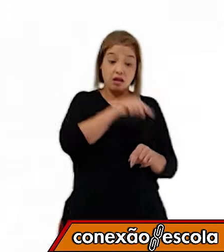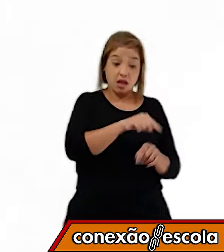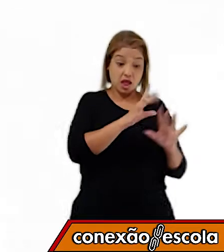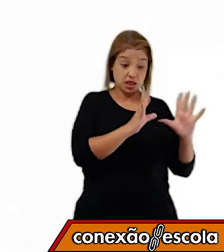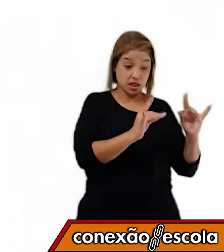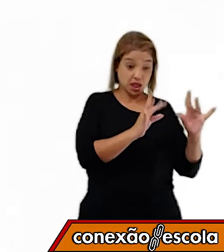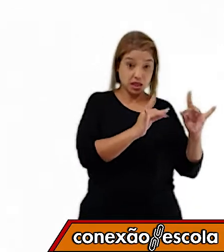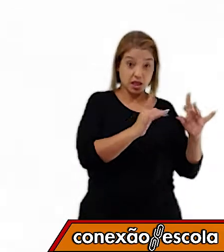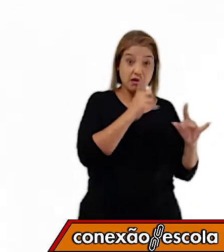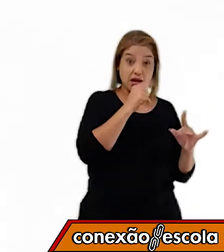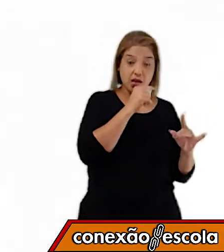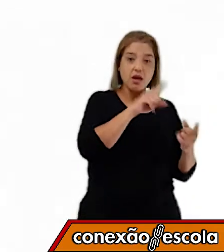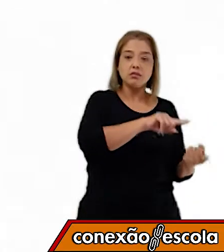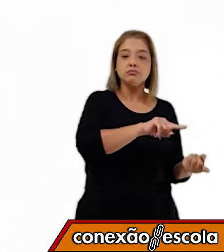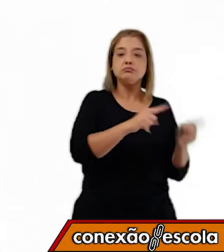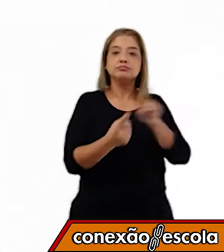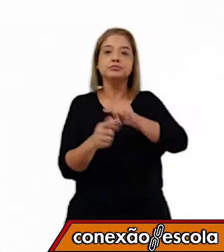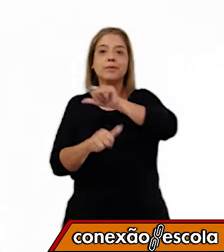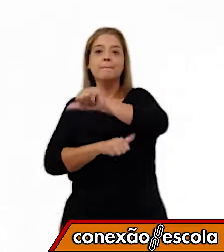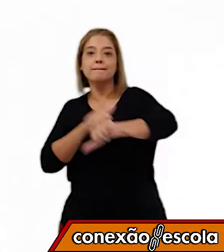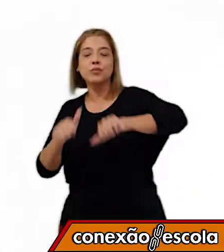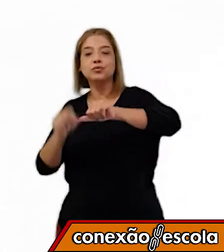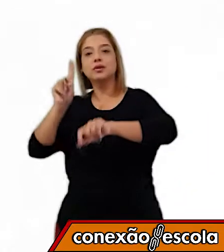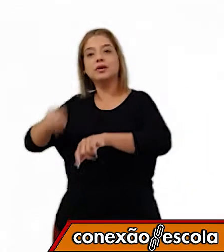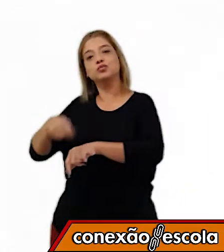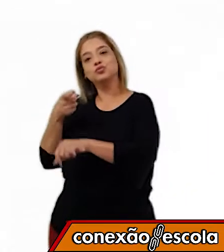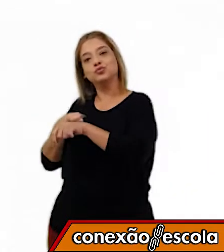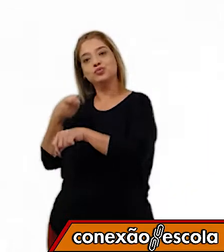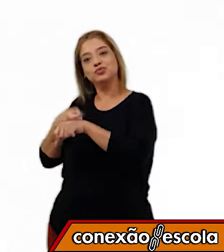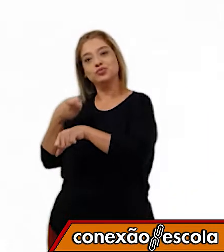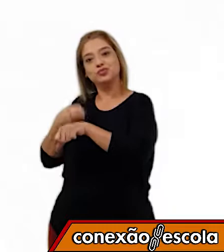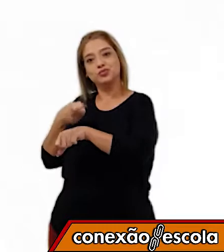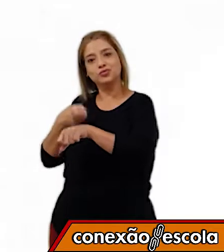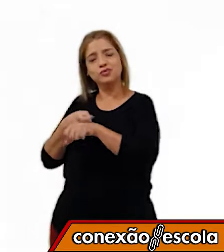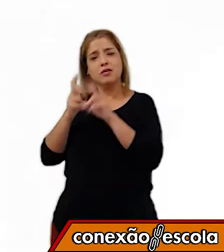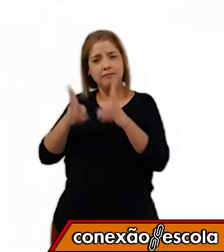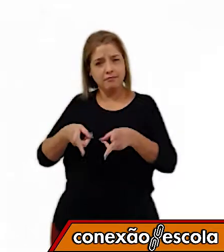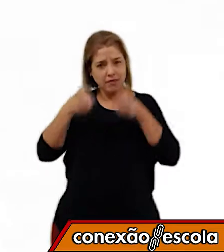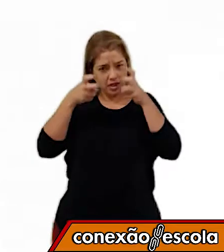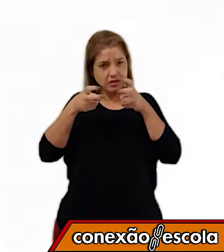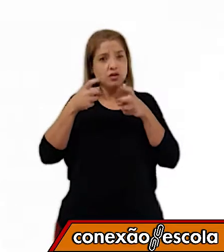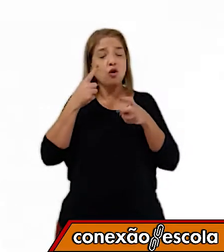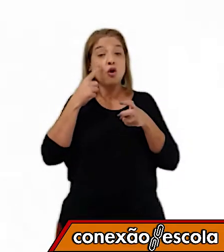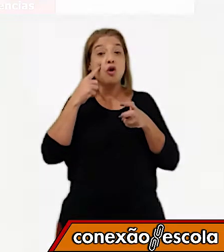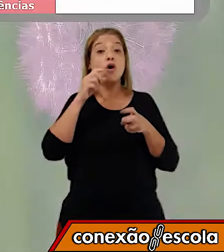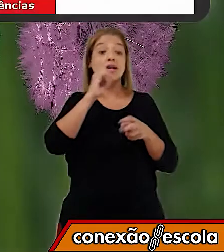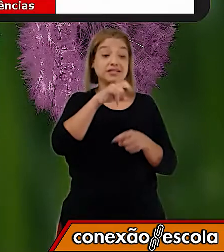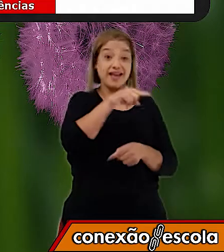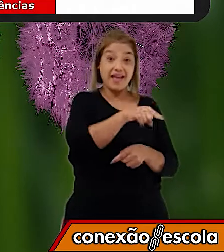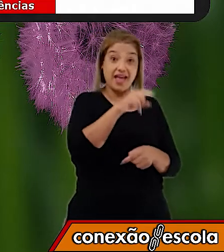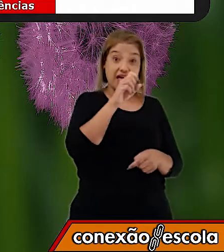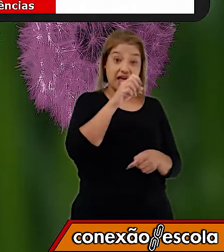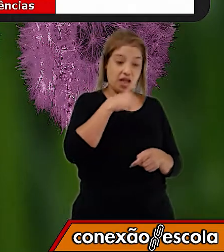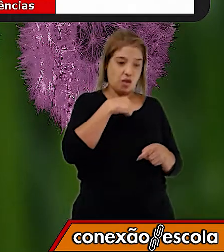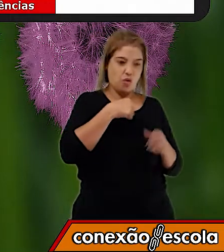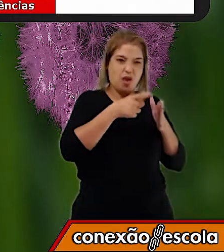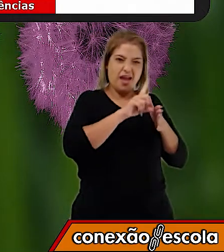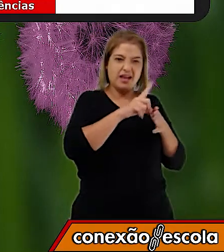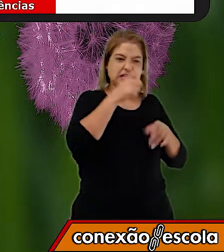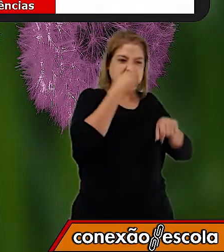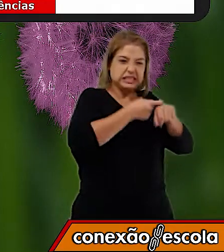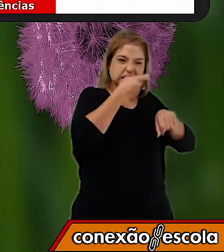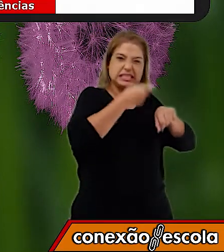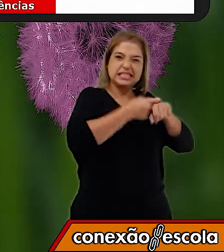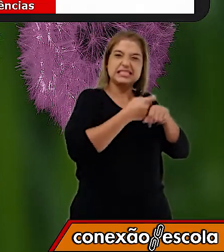estado líquido para uma matéria no estado sólido. Perceba que, ao contrário dos legumes, que eram duros e, ao